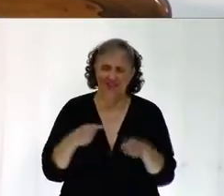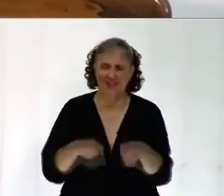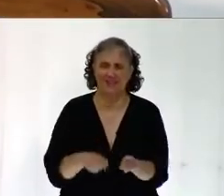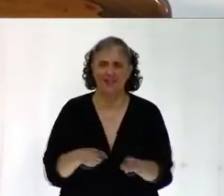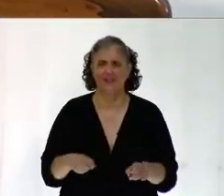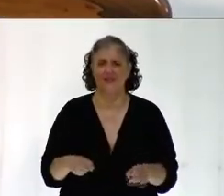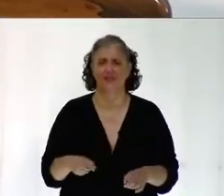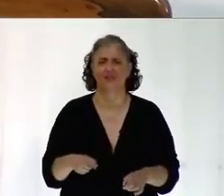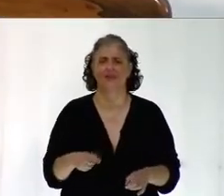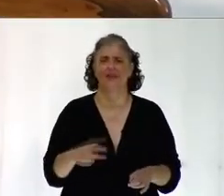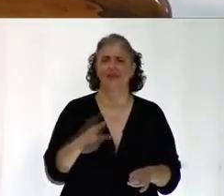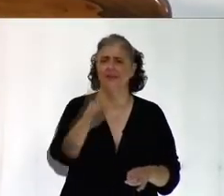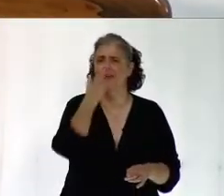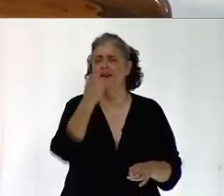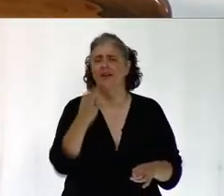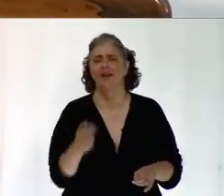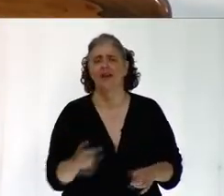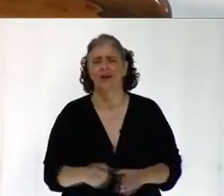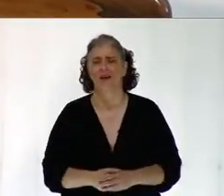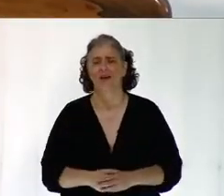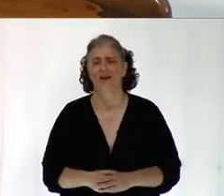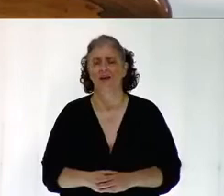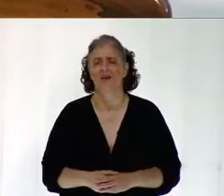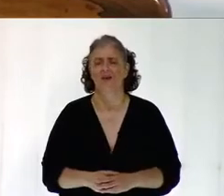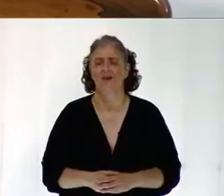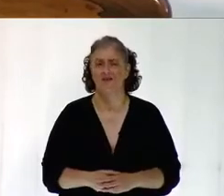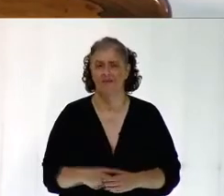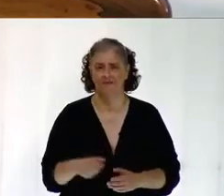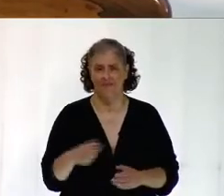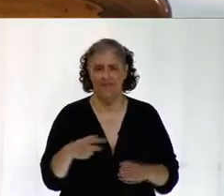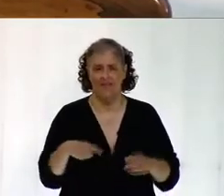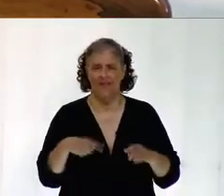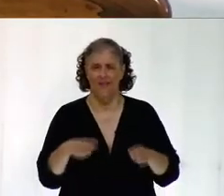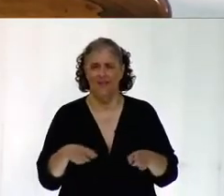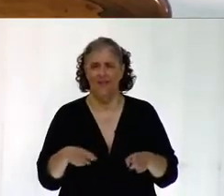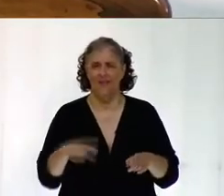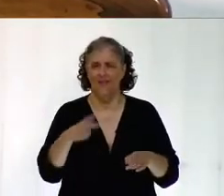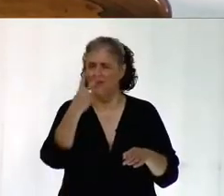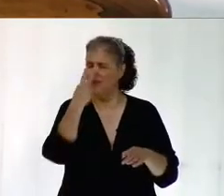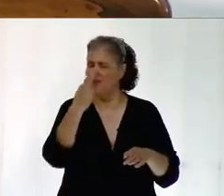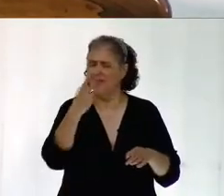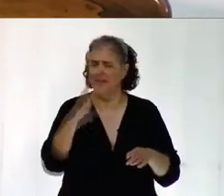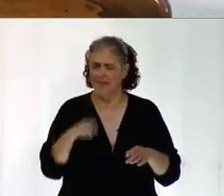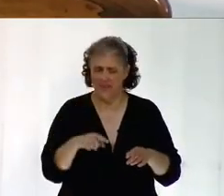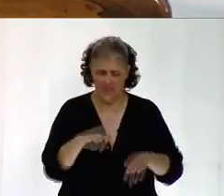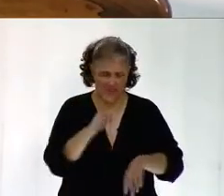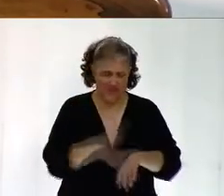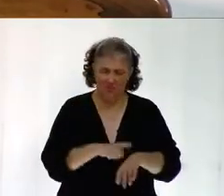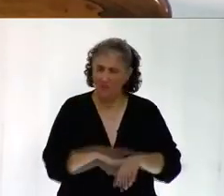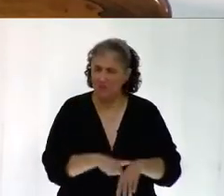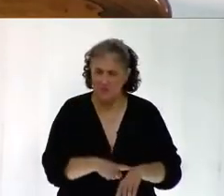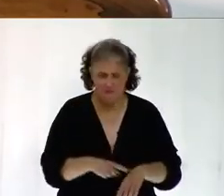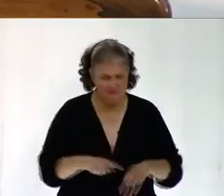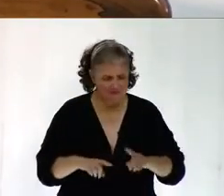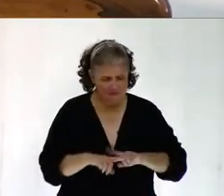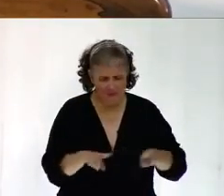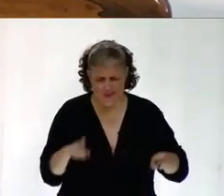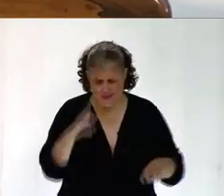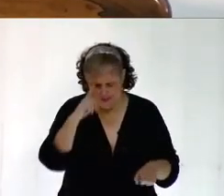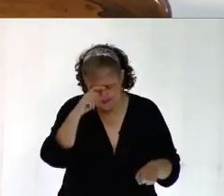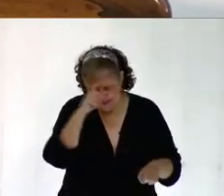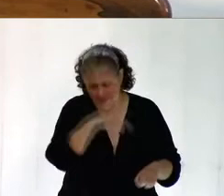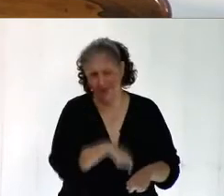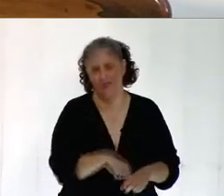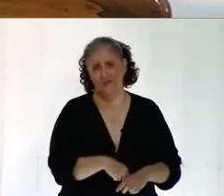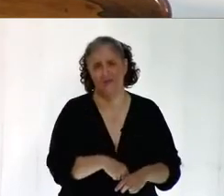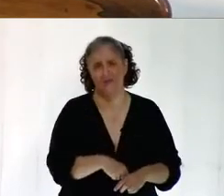deus não está ali que aquilo não é vontade de deus a tentação é aquele momento mais crítico mais difícil